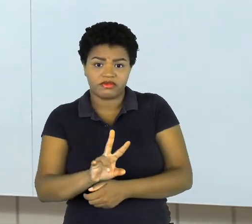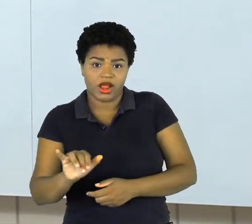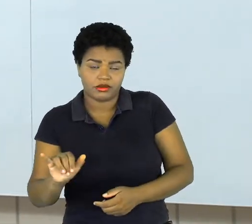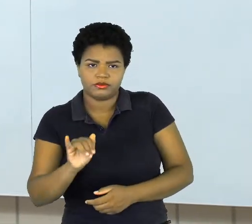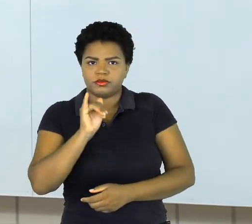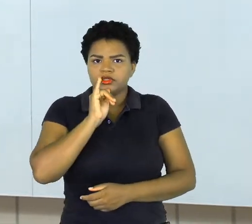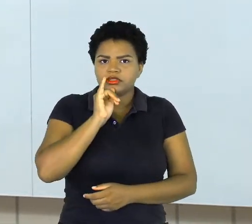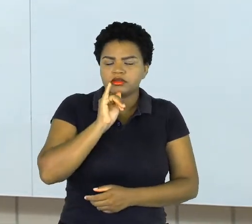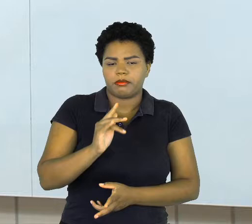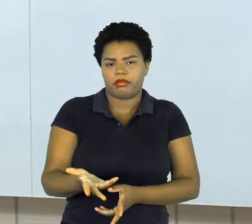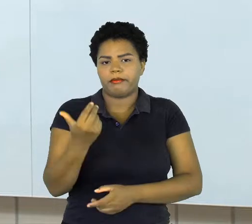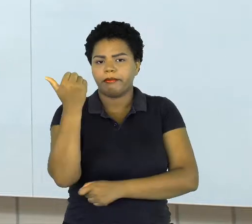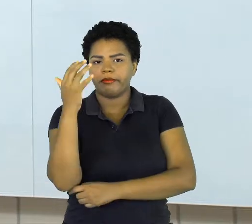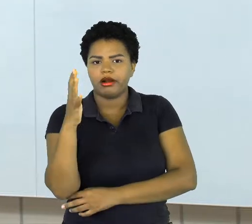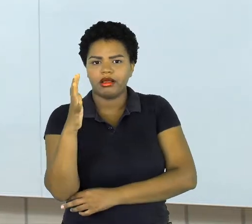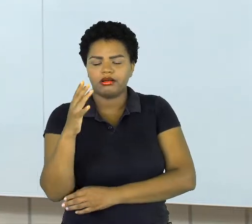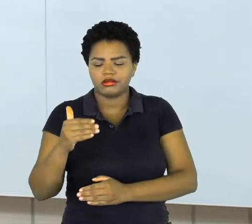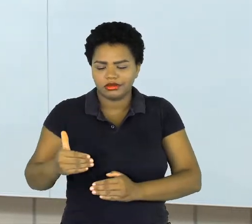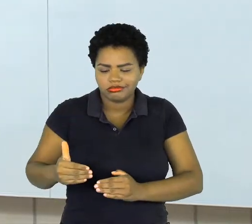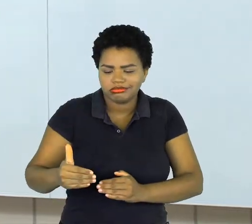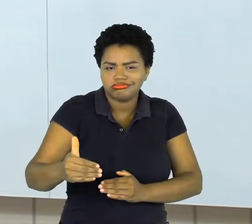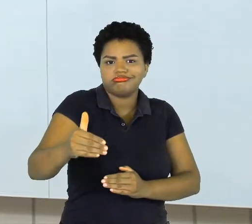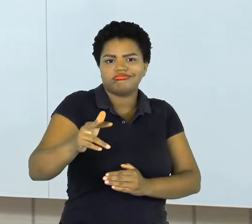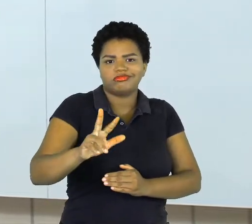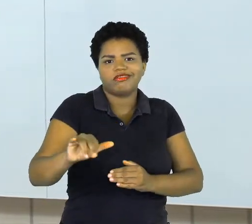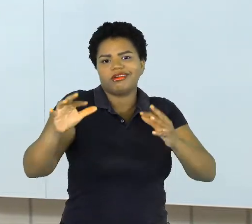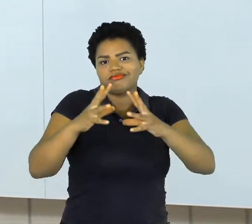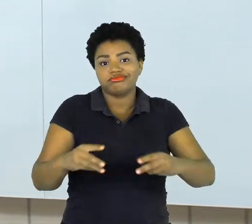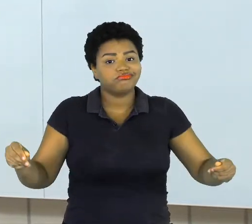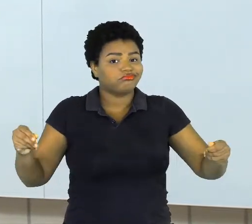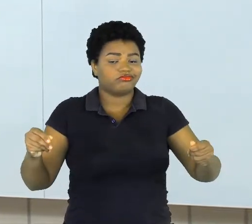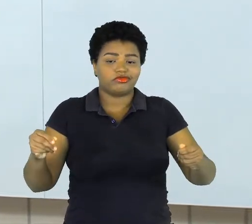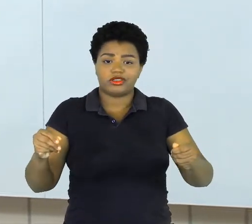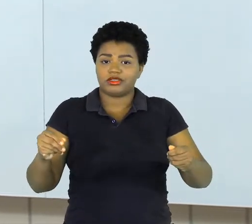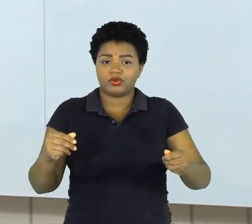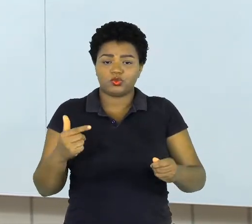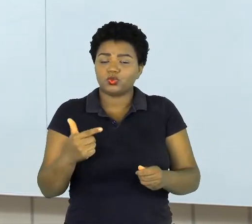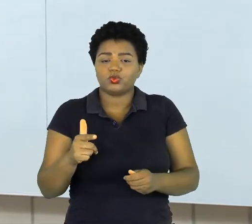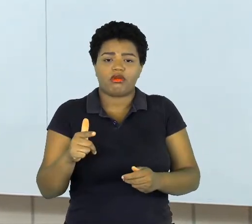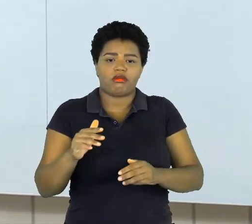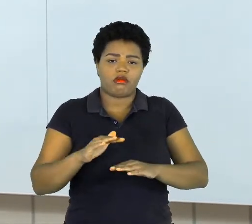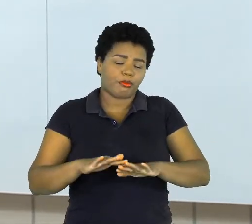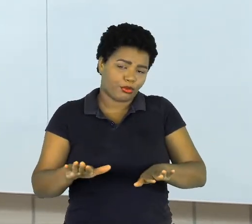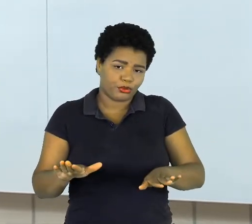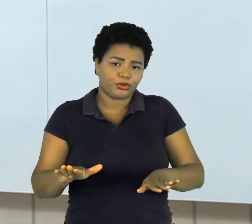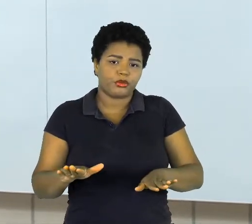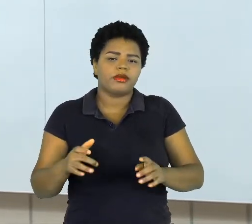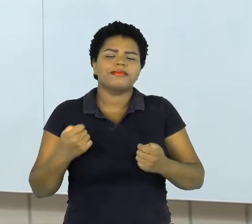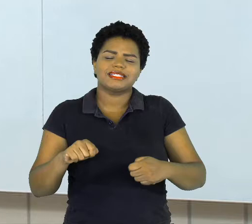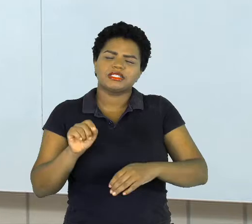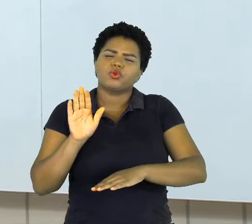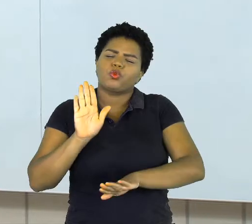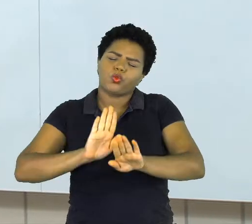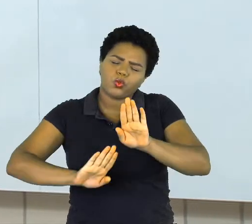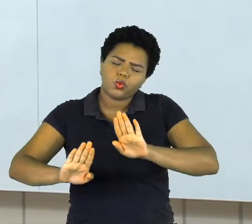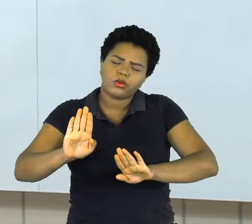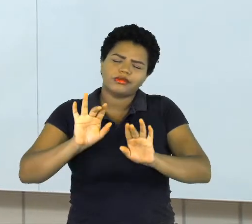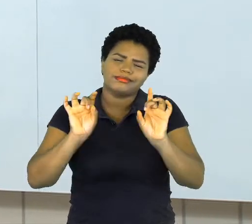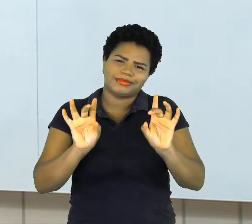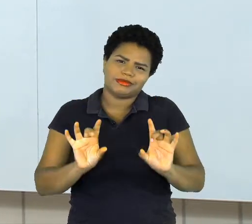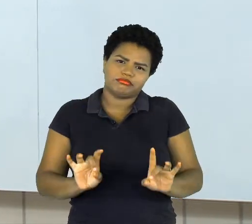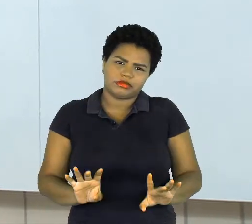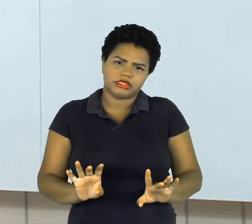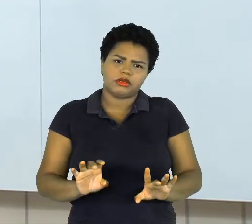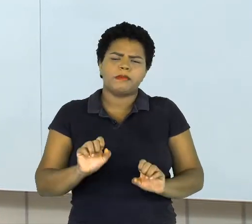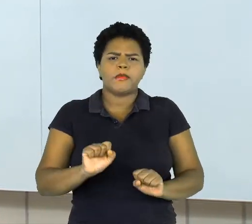que está caminhando para se extinguir, para não existir mais. Então aí tem que ter um cuidado especial com ela. Ela pode ser